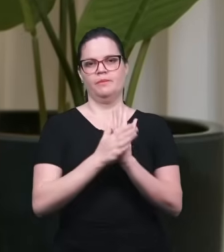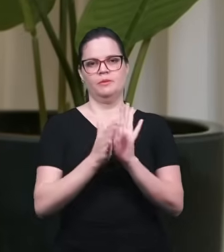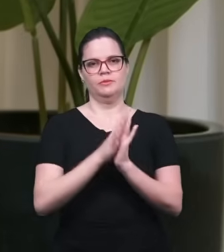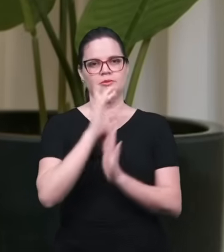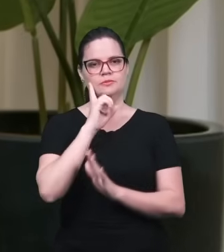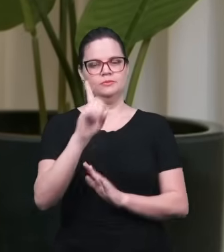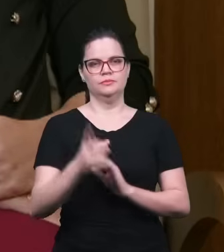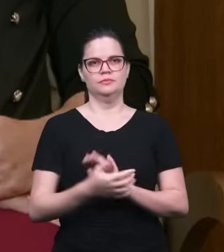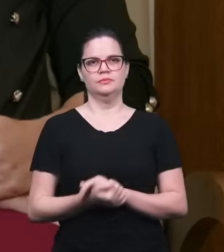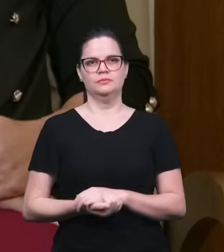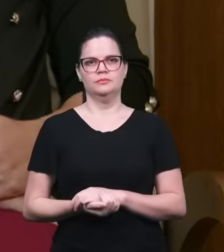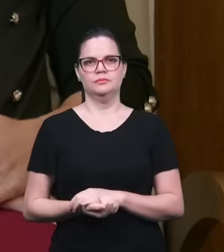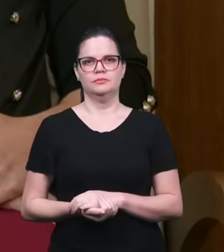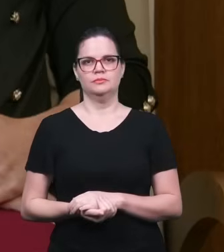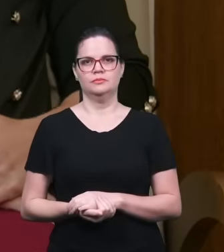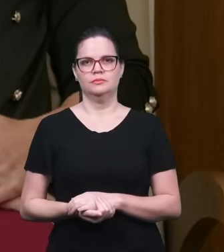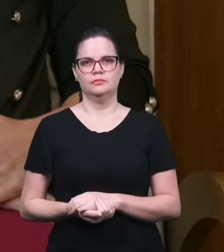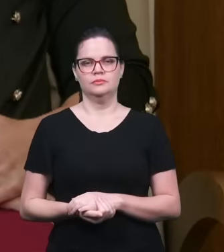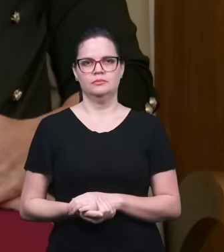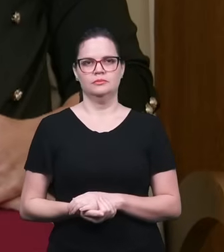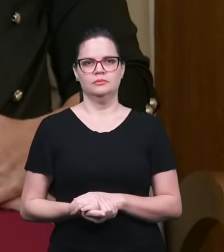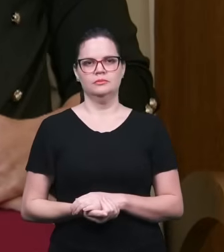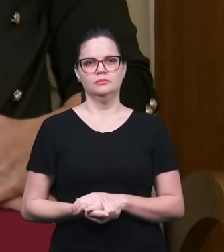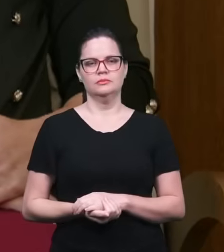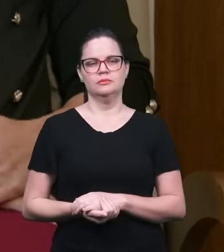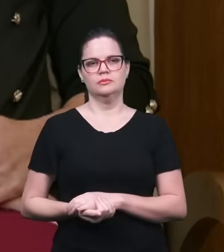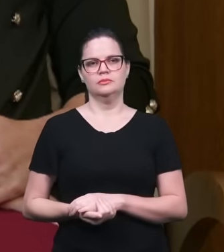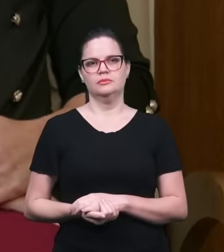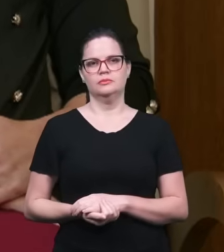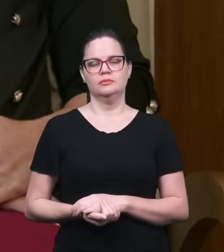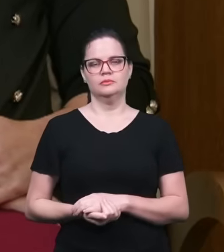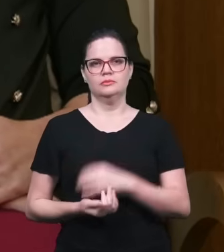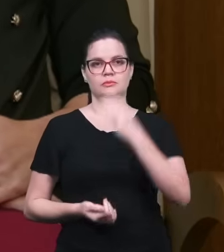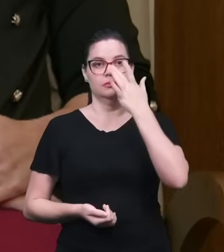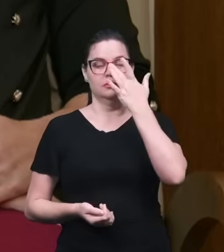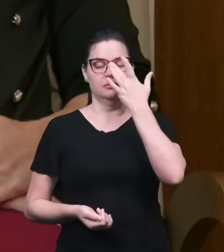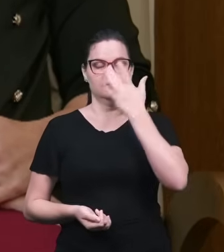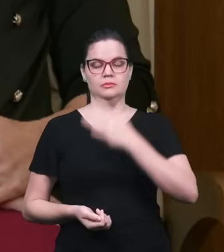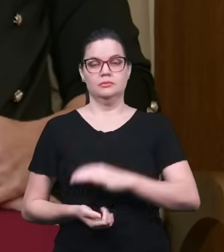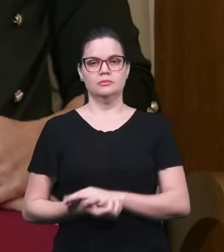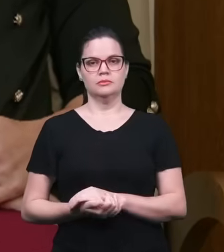Deus? Amém. Glória a Jesus. Quando eu era jovem,